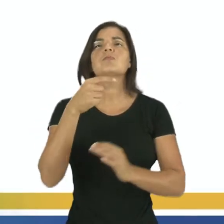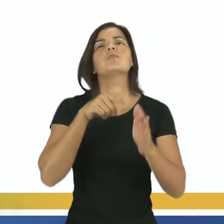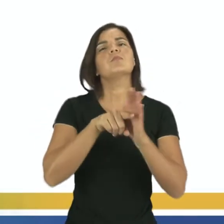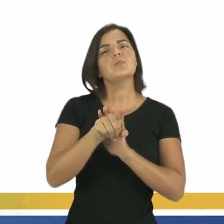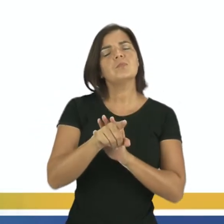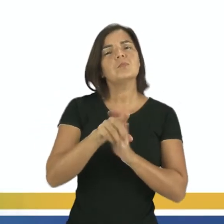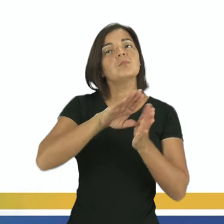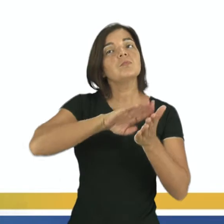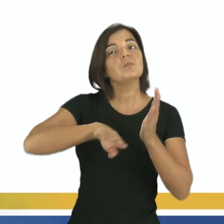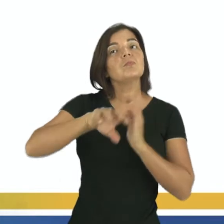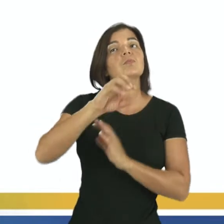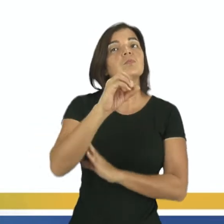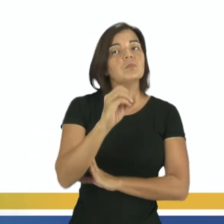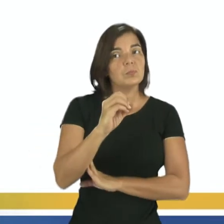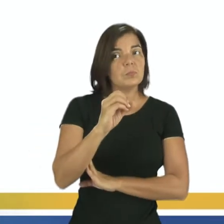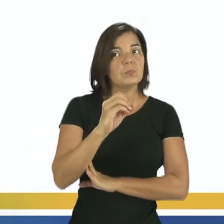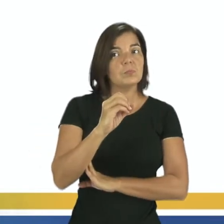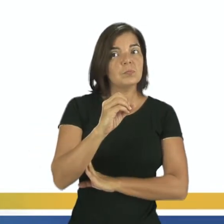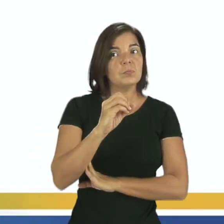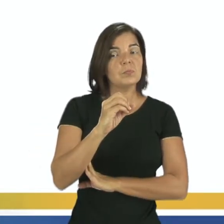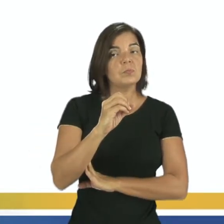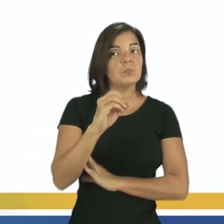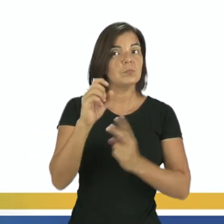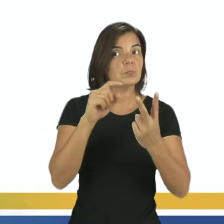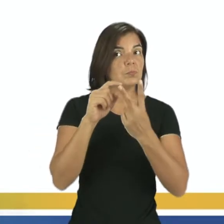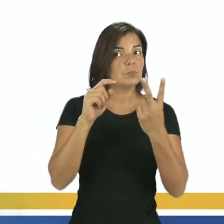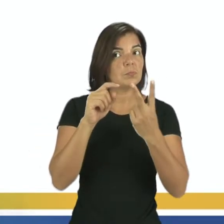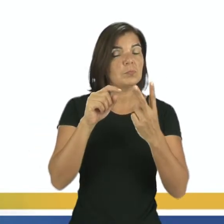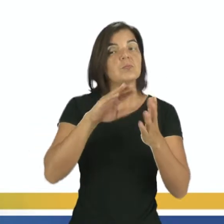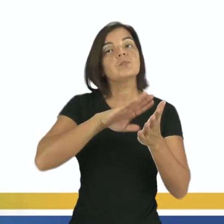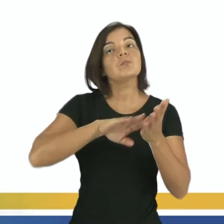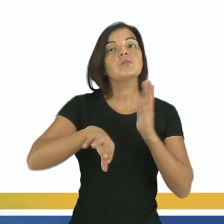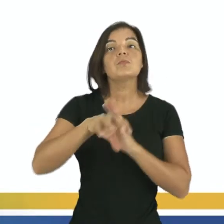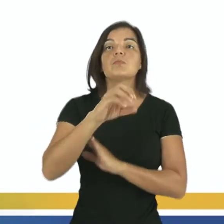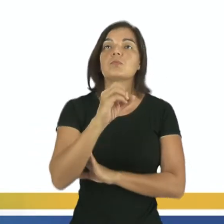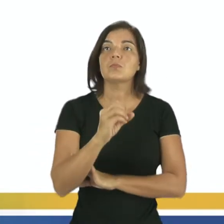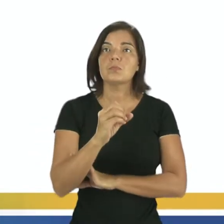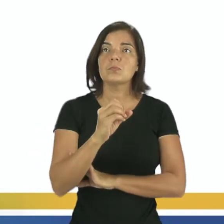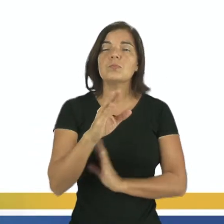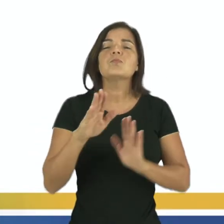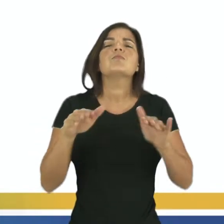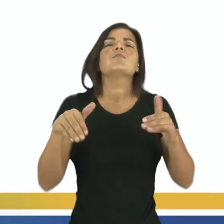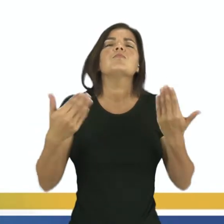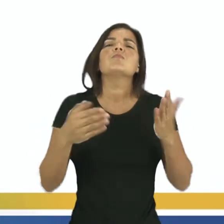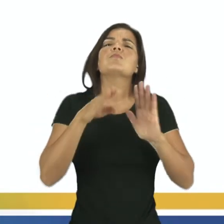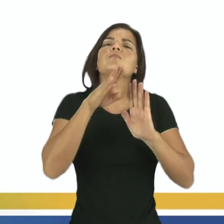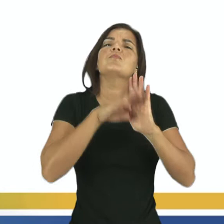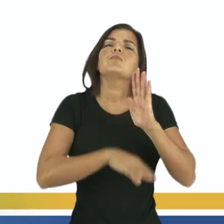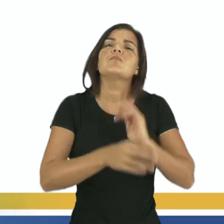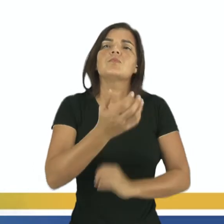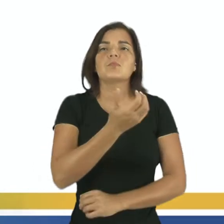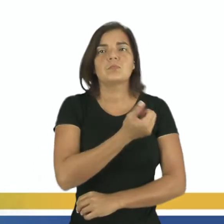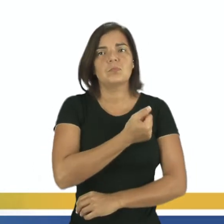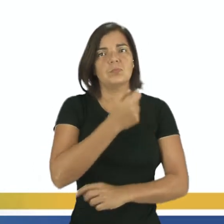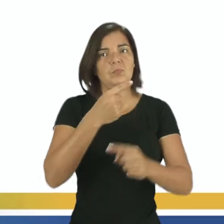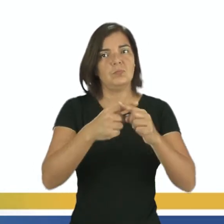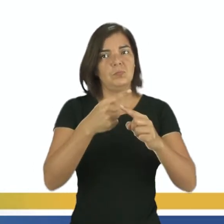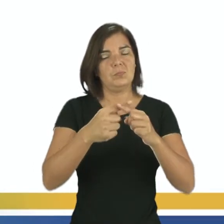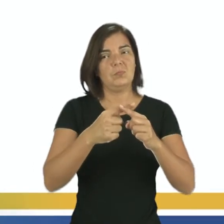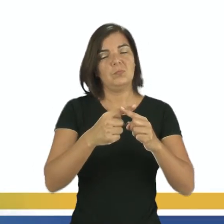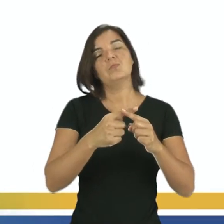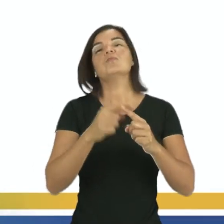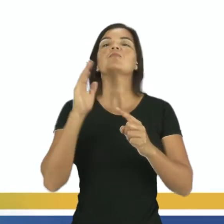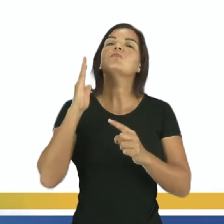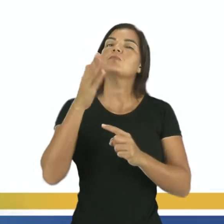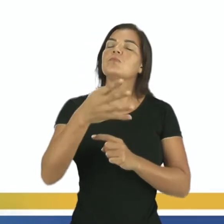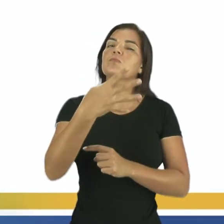você, tirando o 0, O 0 está nas duas tabuadas. Tirando o 0, qual é o menor múltiplo